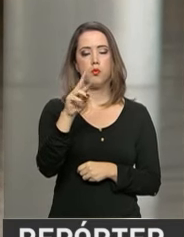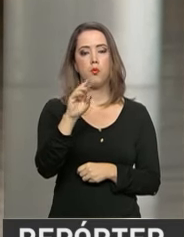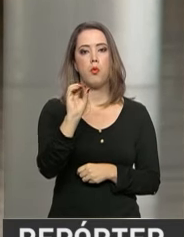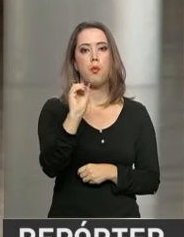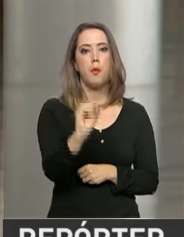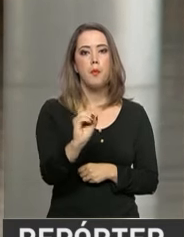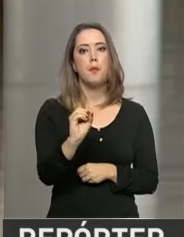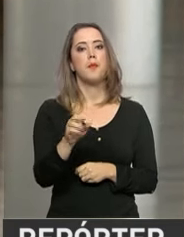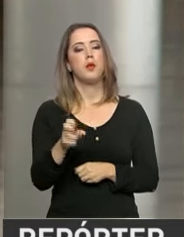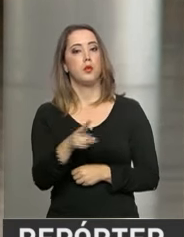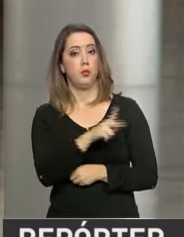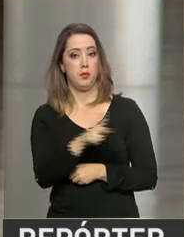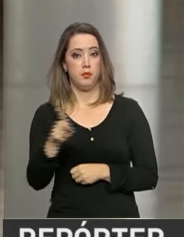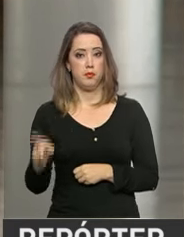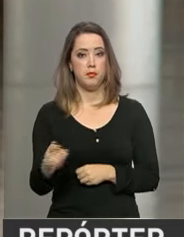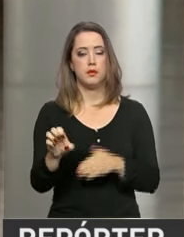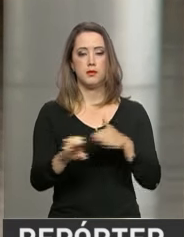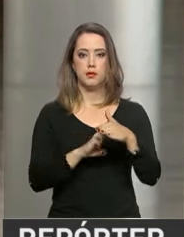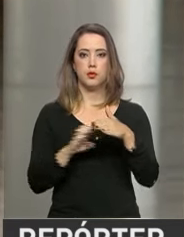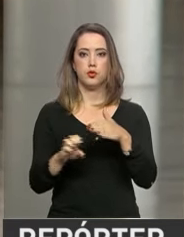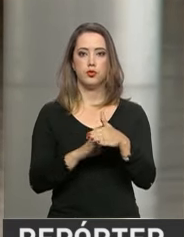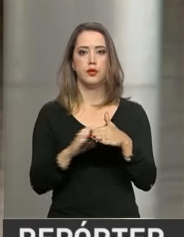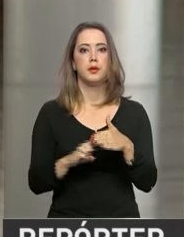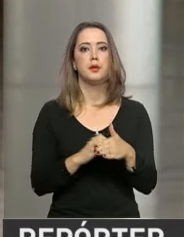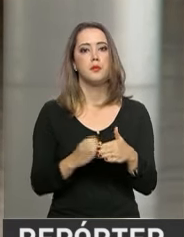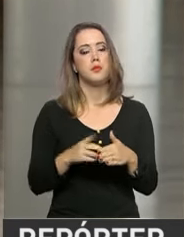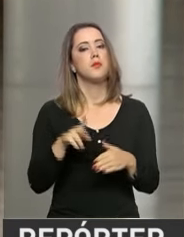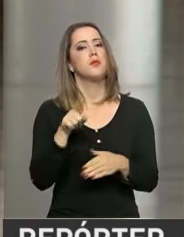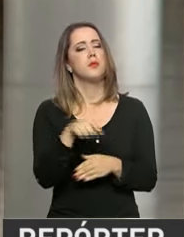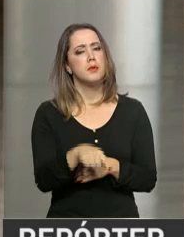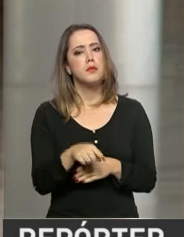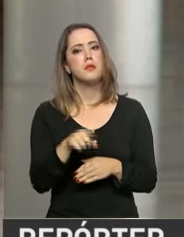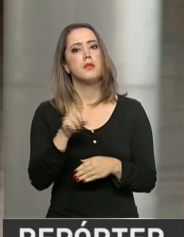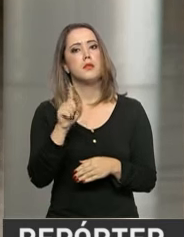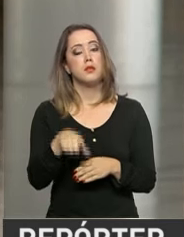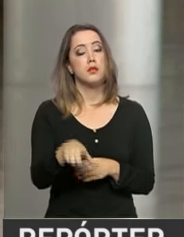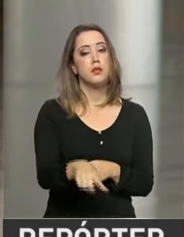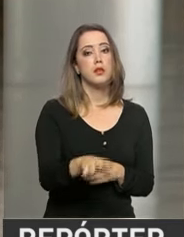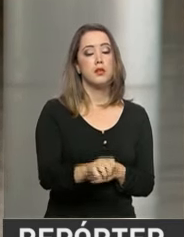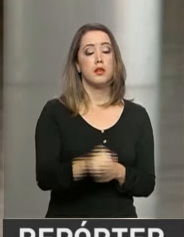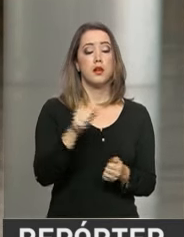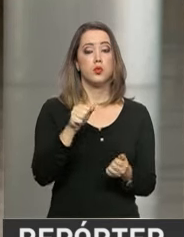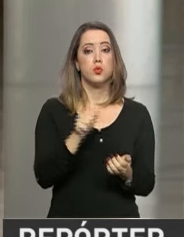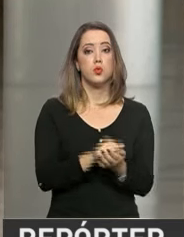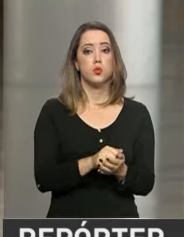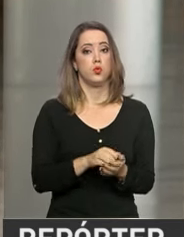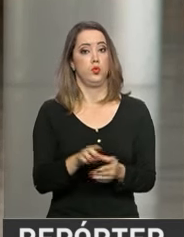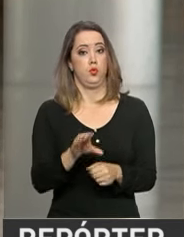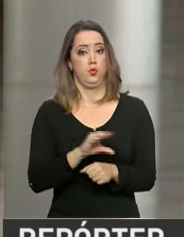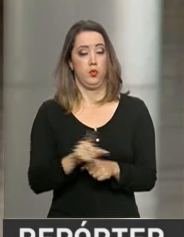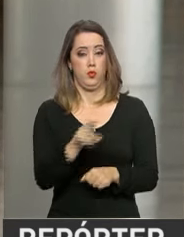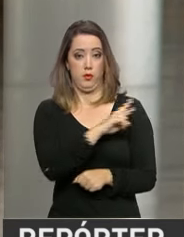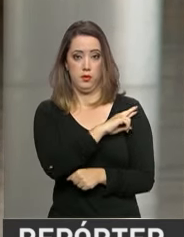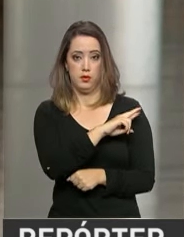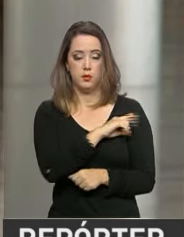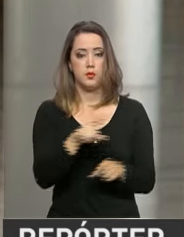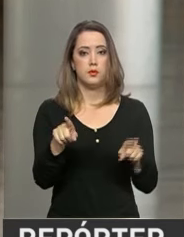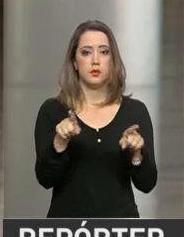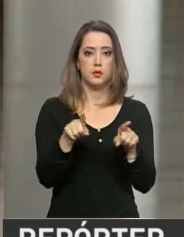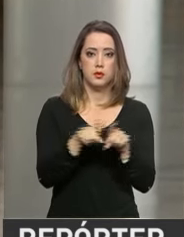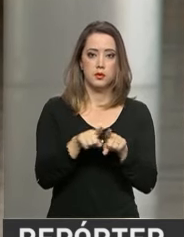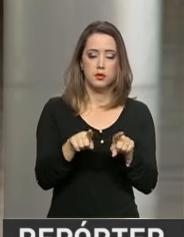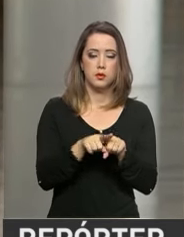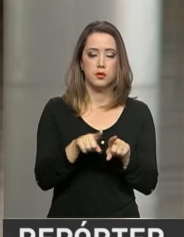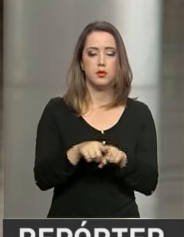Engenheiro e ex-ministro do governo Fernando Henrique Cardoso, parente, assume o cargo a partir de hoje e também foi nomeado para o Conselho de